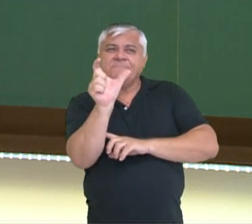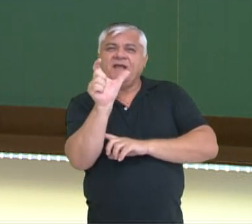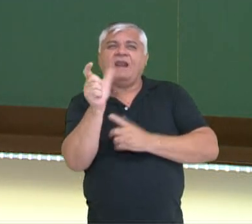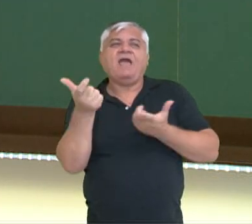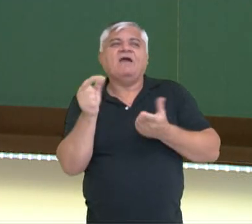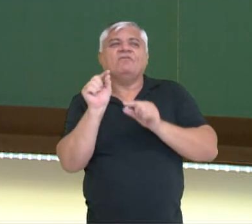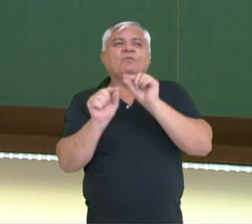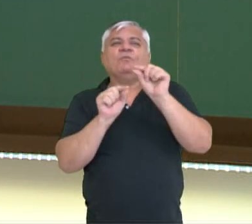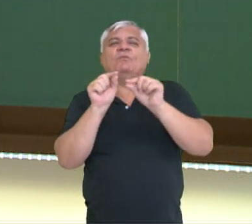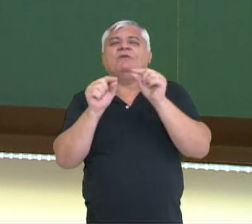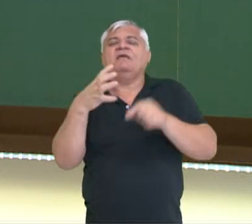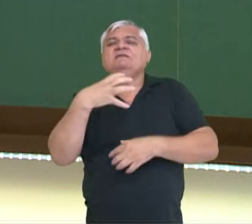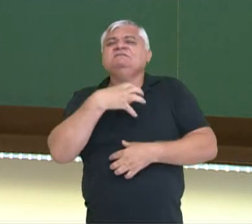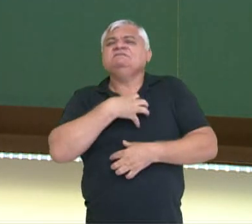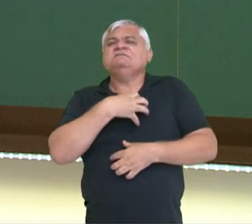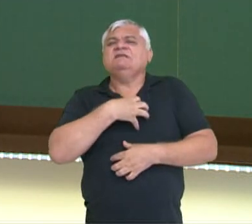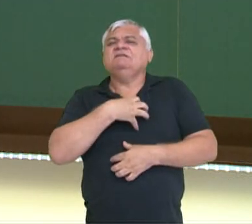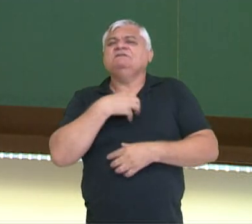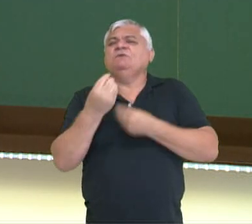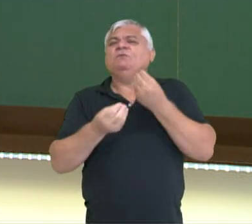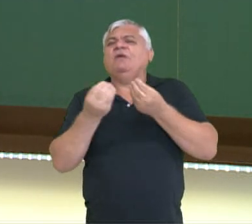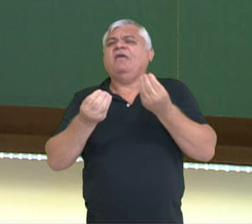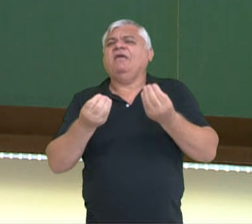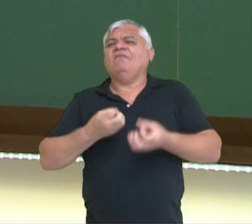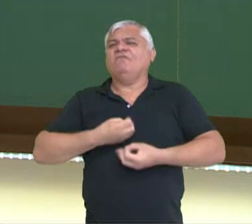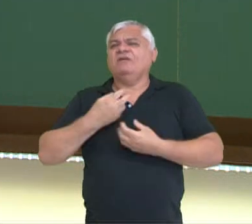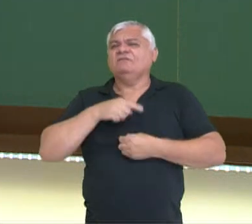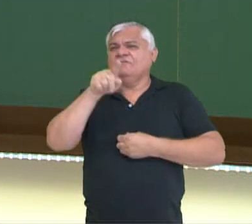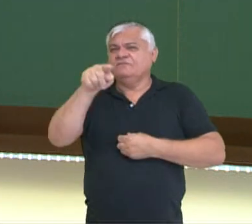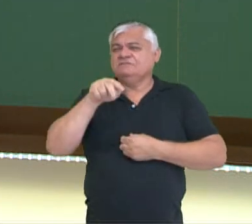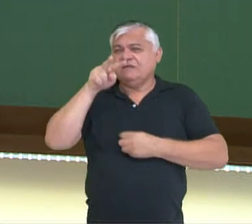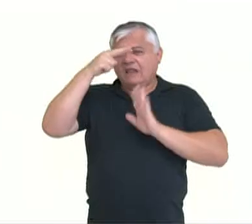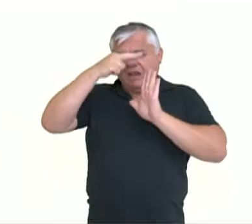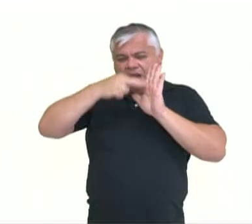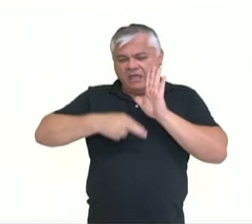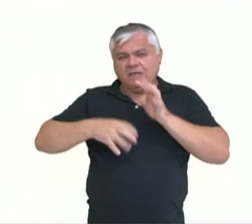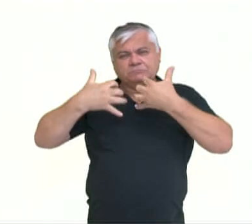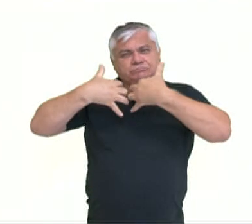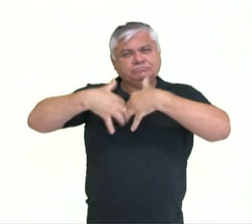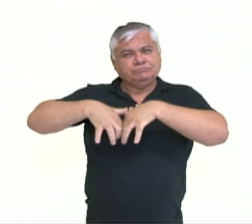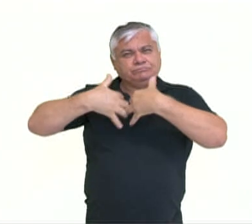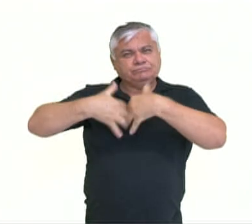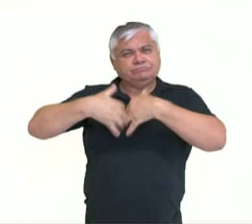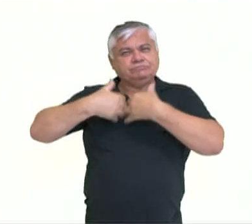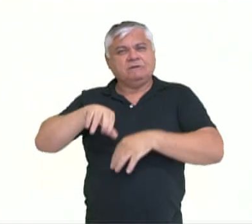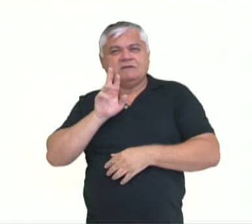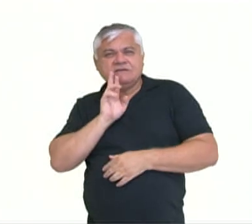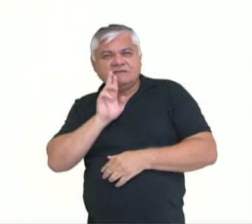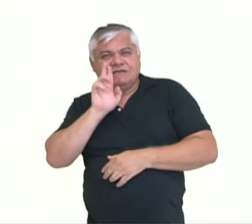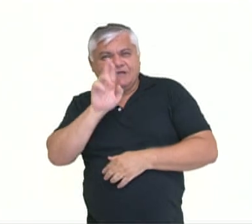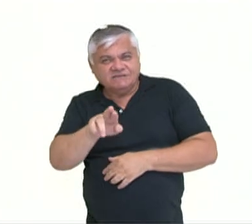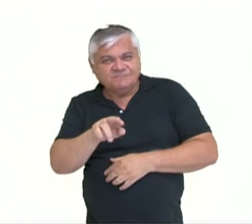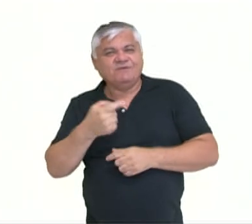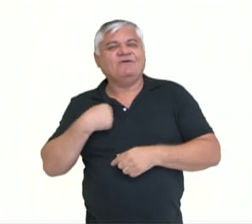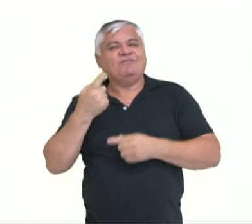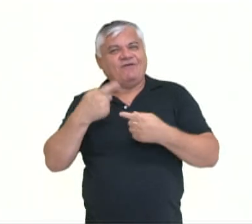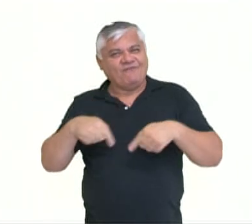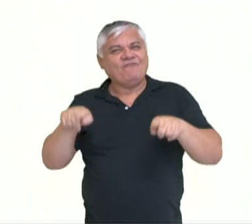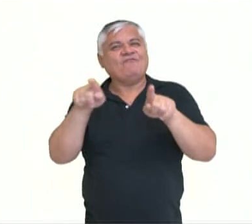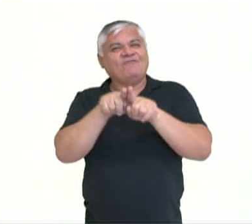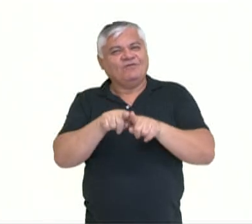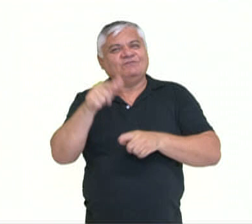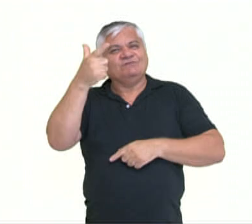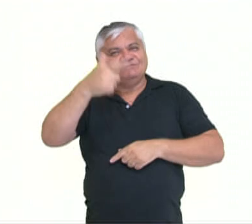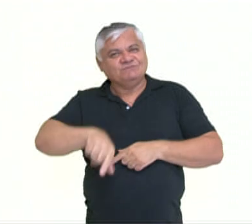o sentido deste verso? Tá? Você vai pensar, responder aí num instantinho e já nós voltamos para ver aqui